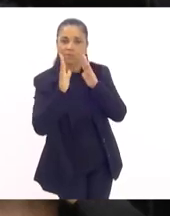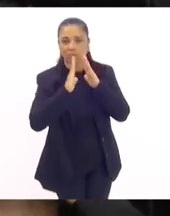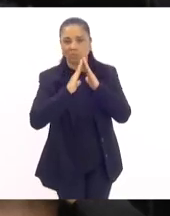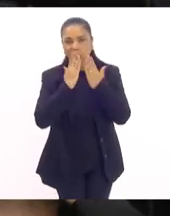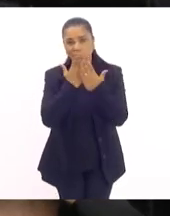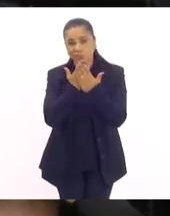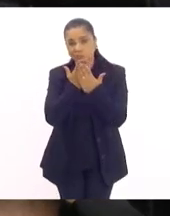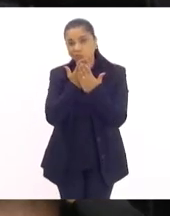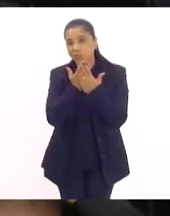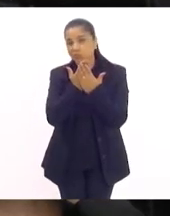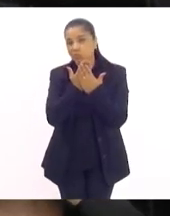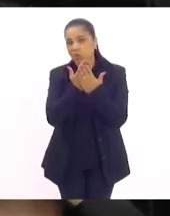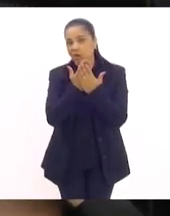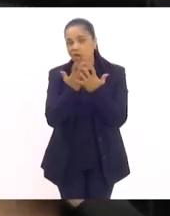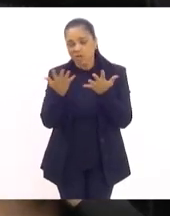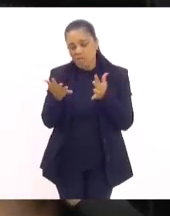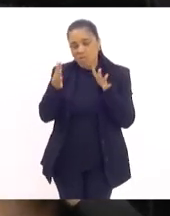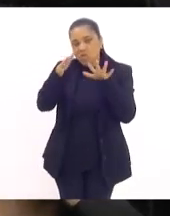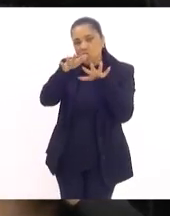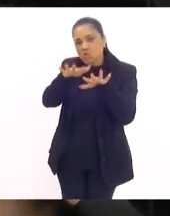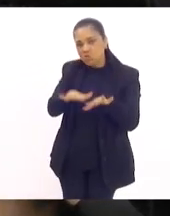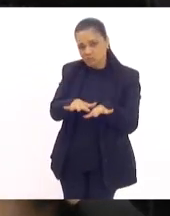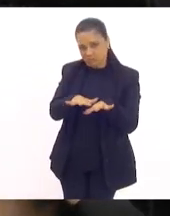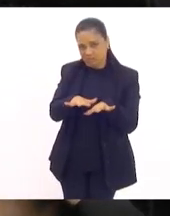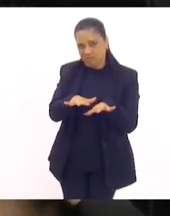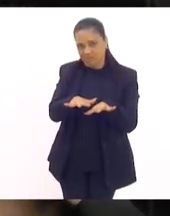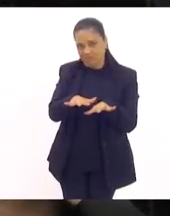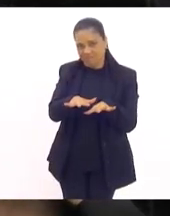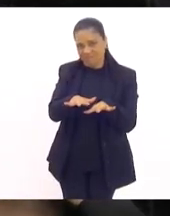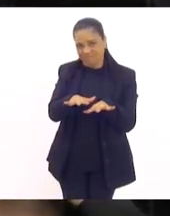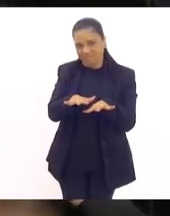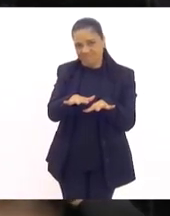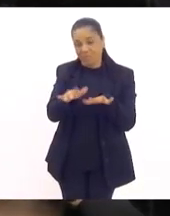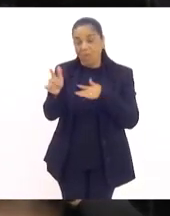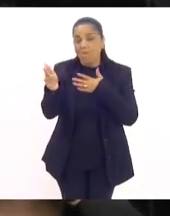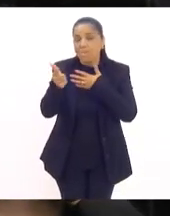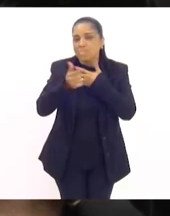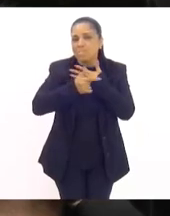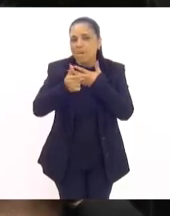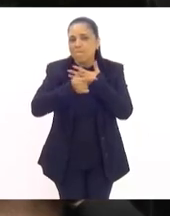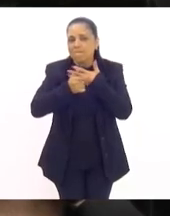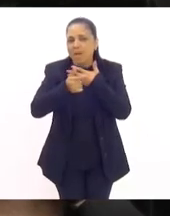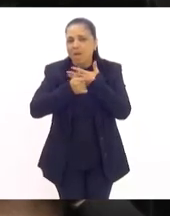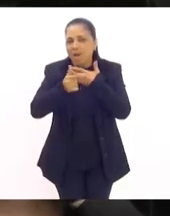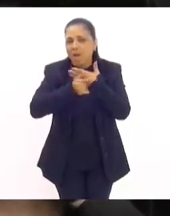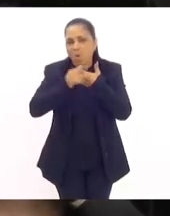que seja uma escola inclusiva, que seja uma escola que tenha um papel da sua relação